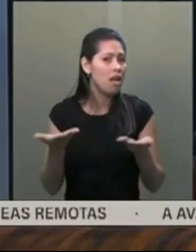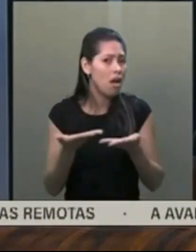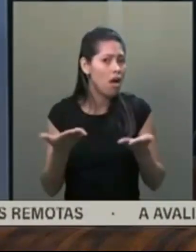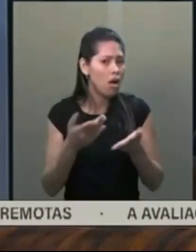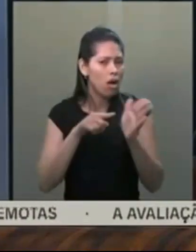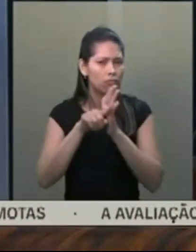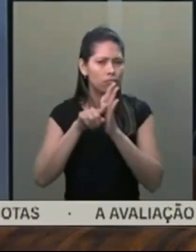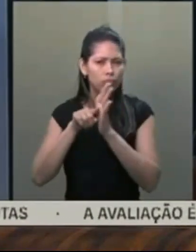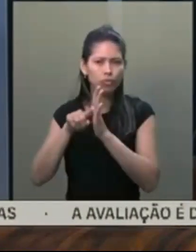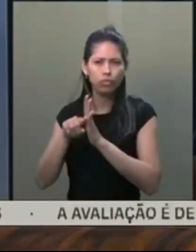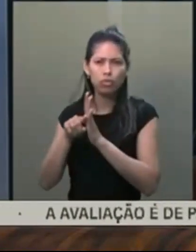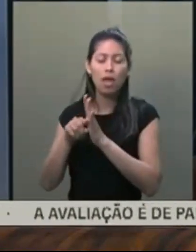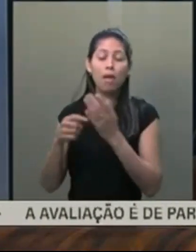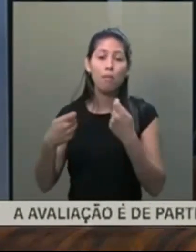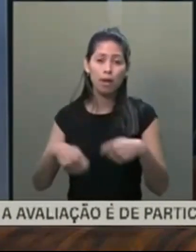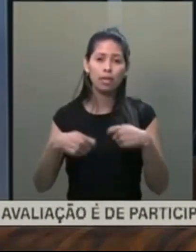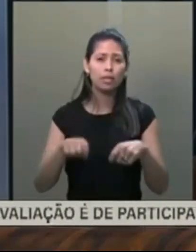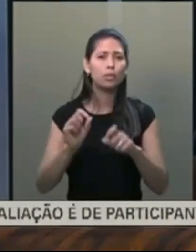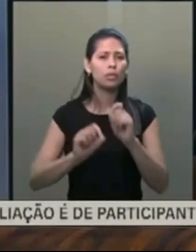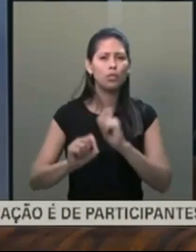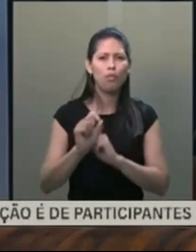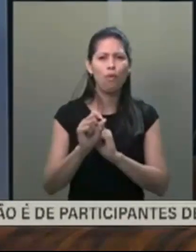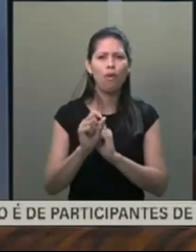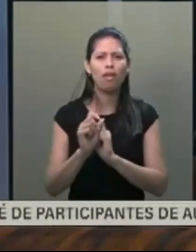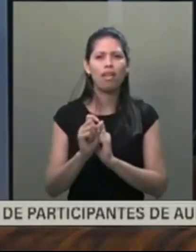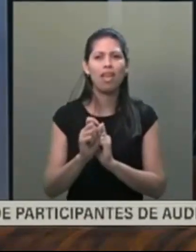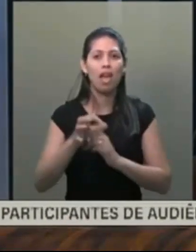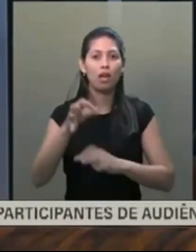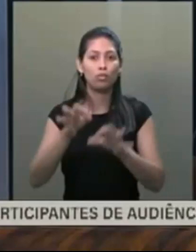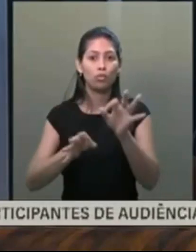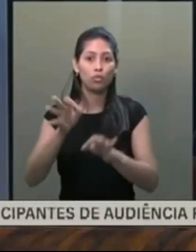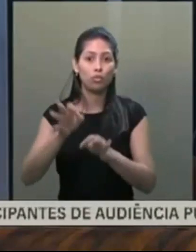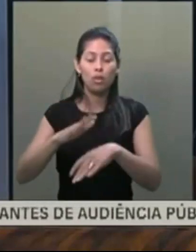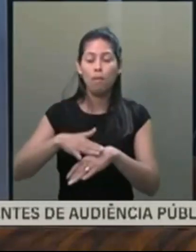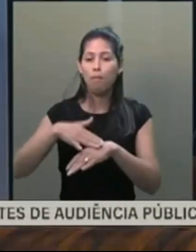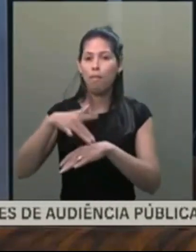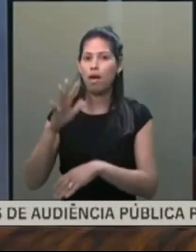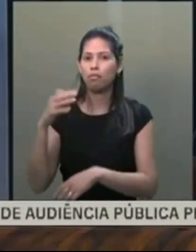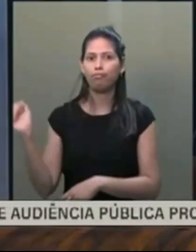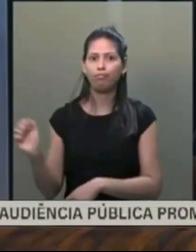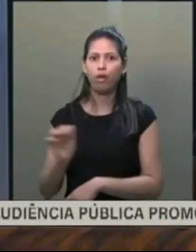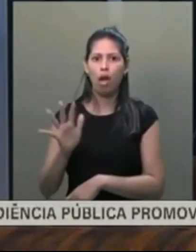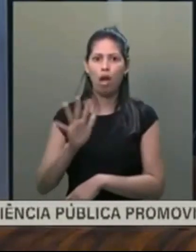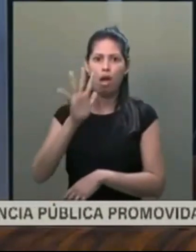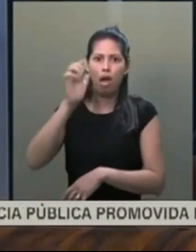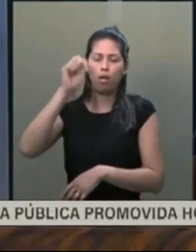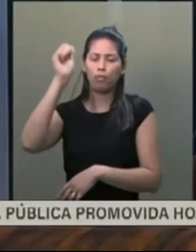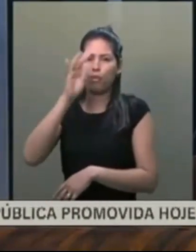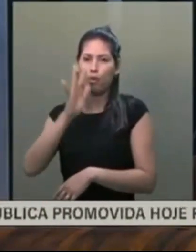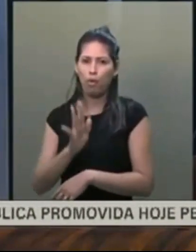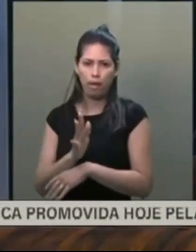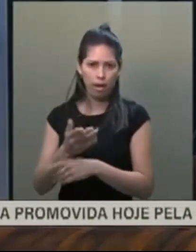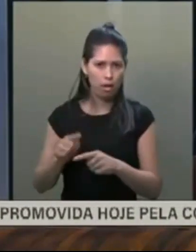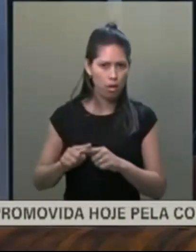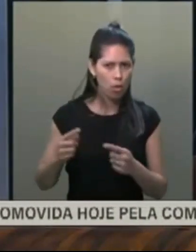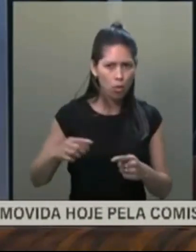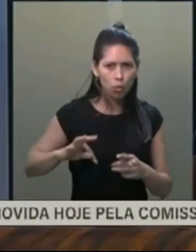a justiça mais cara do planeta. Toda instituição humana é